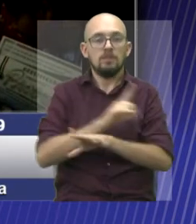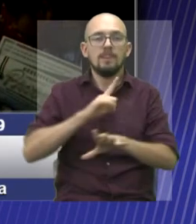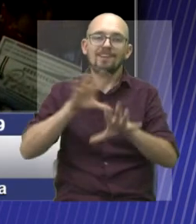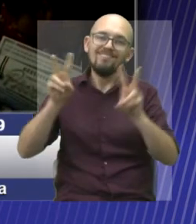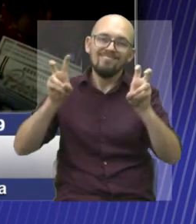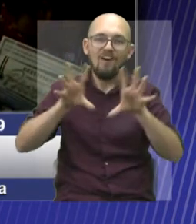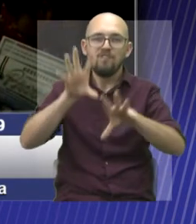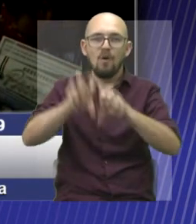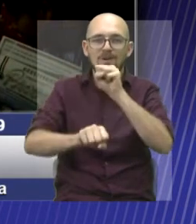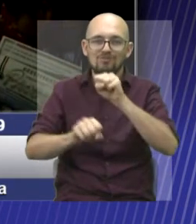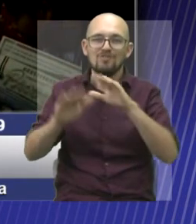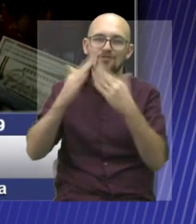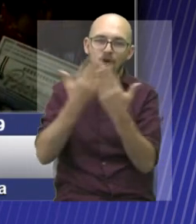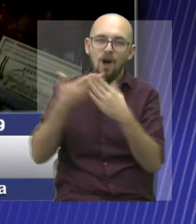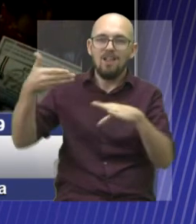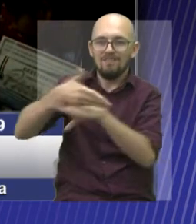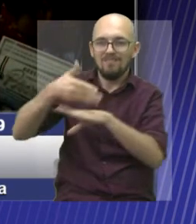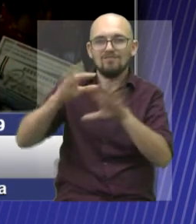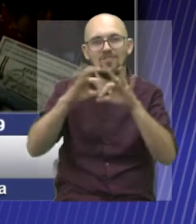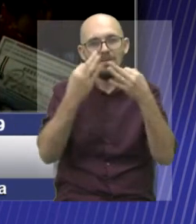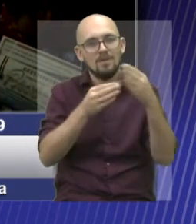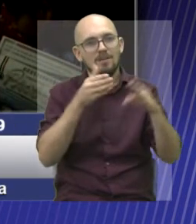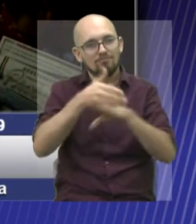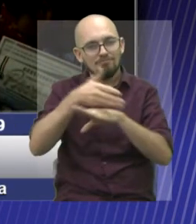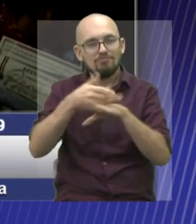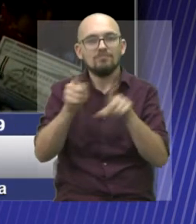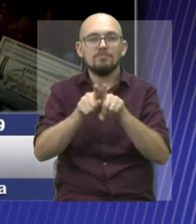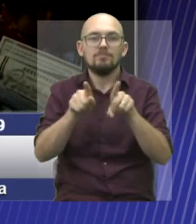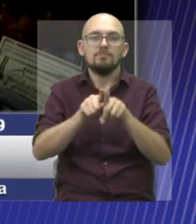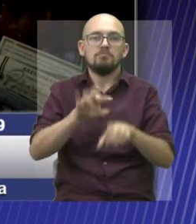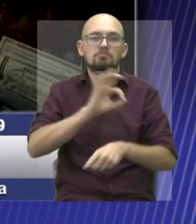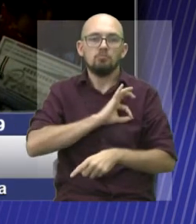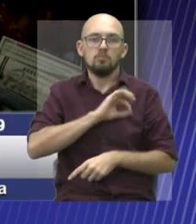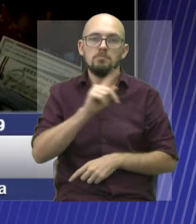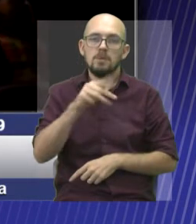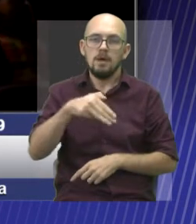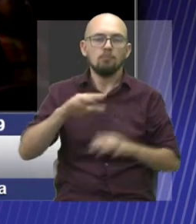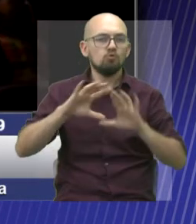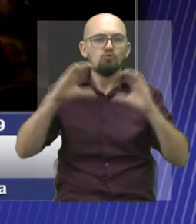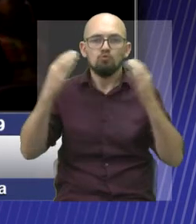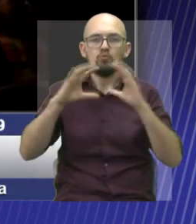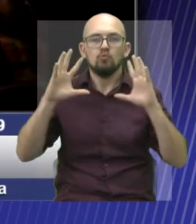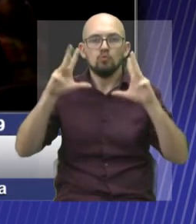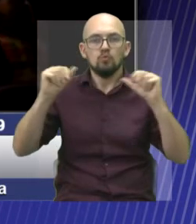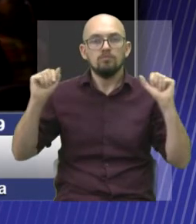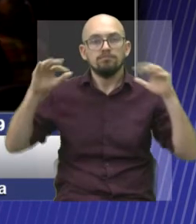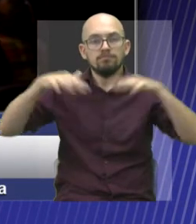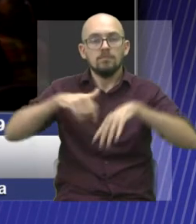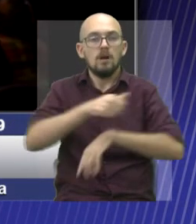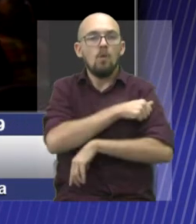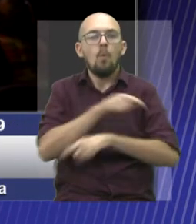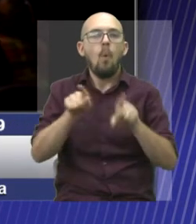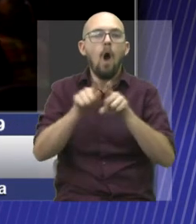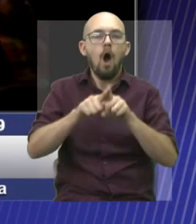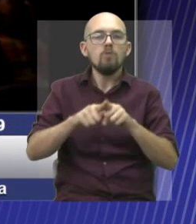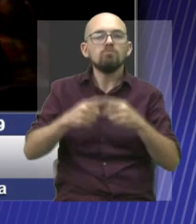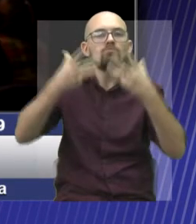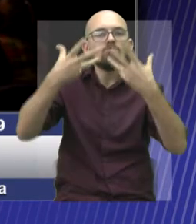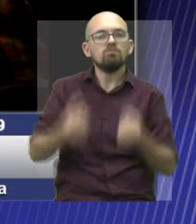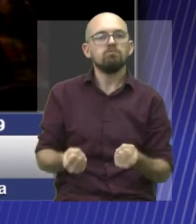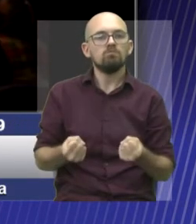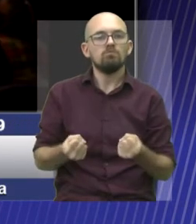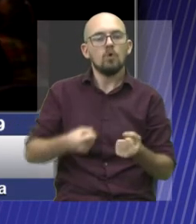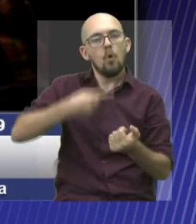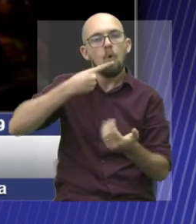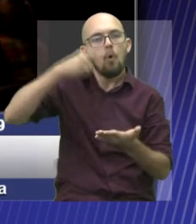da família, escola e a polícia militar e da comunidade, onde os alunos assumem o compromisso de se manterem longe